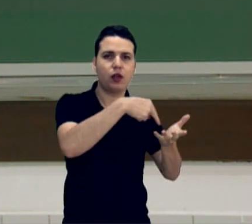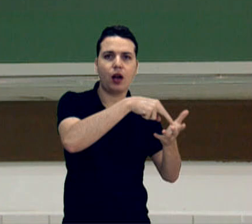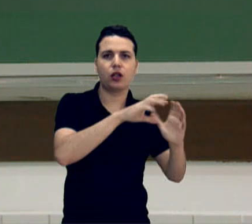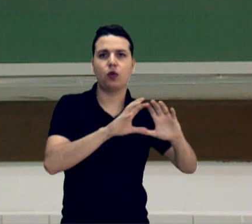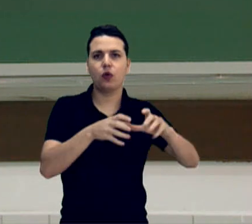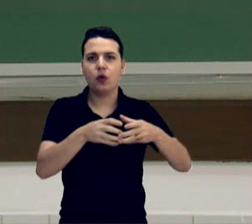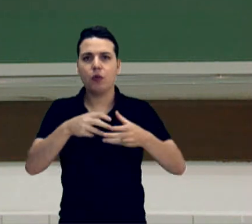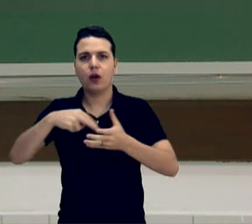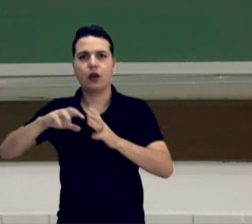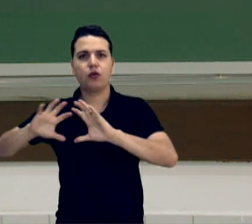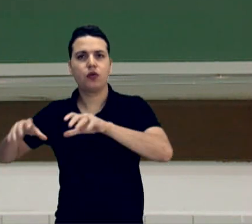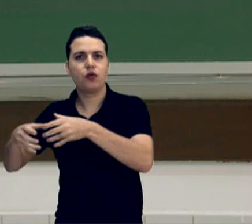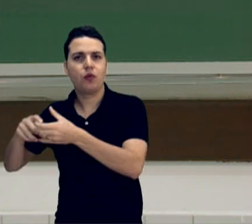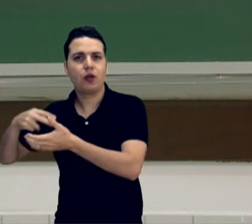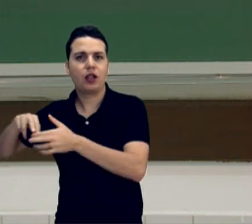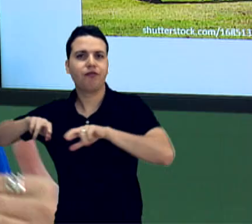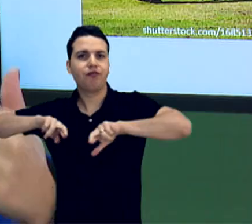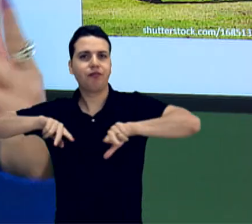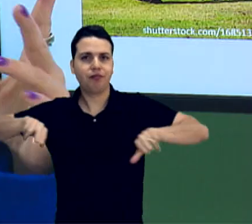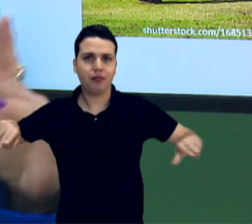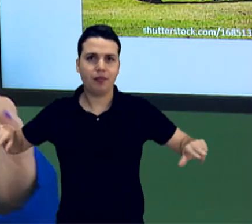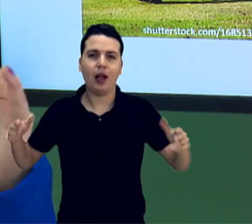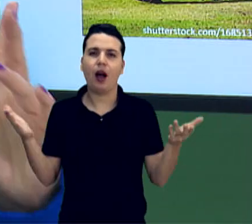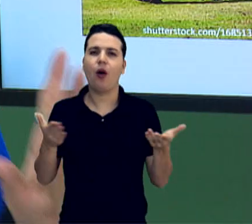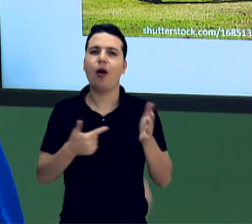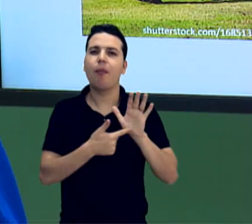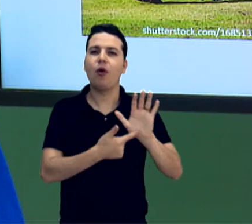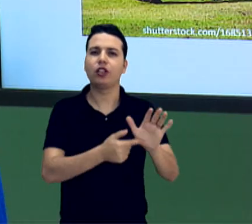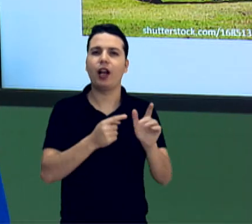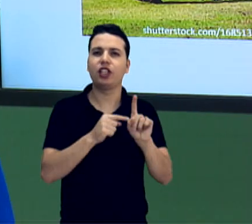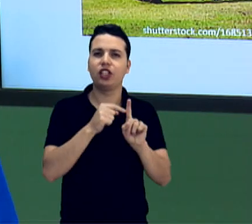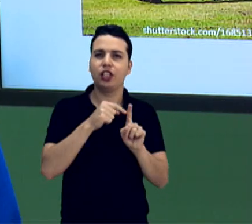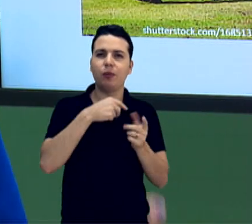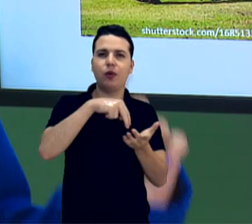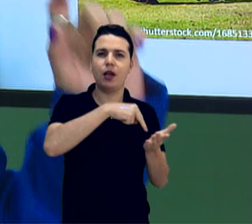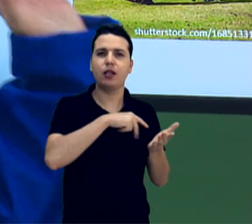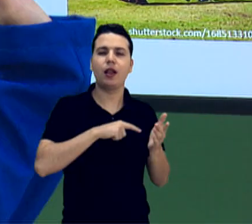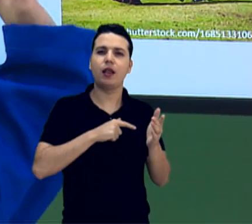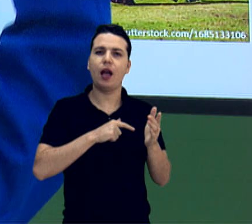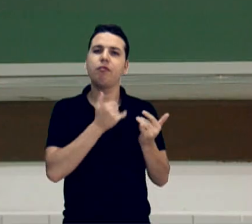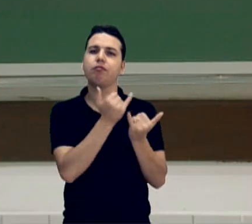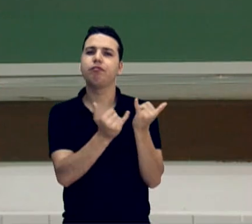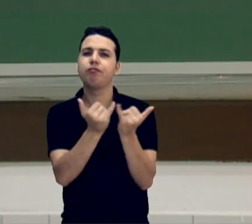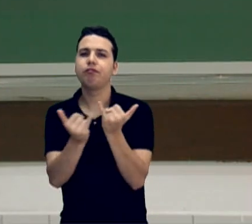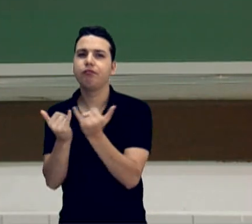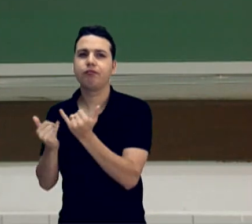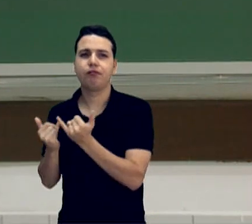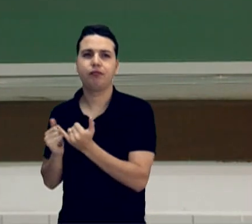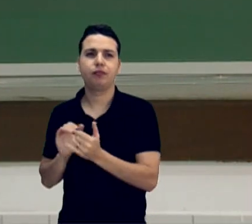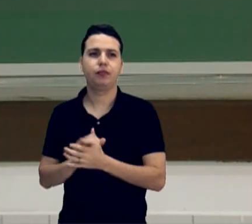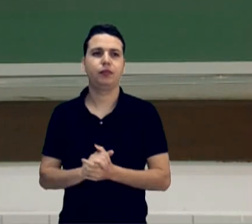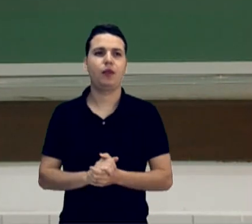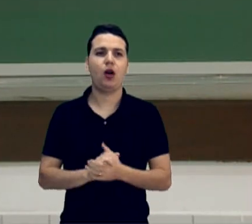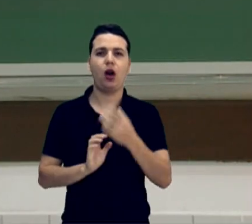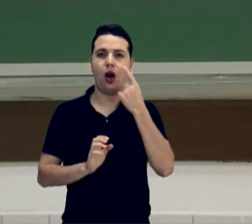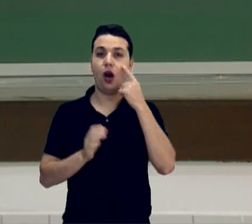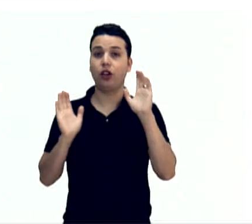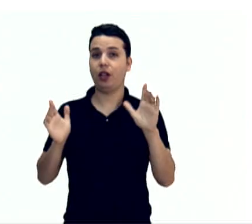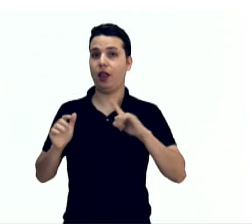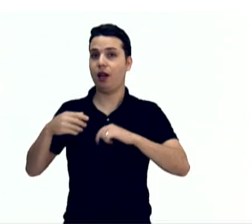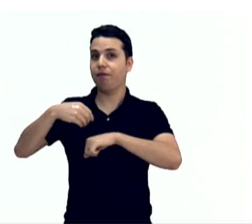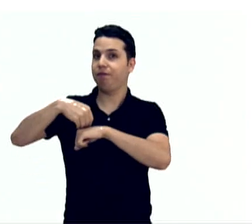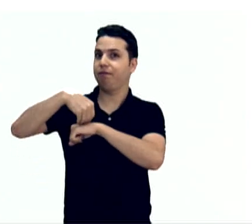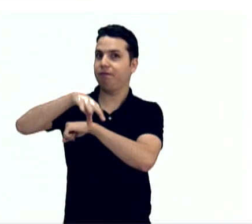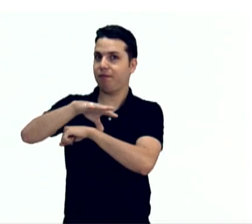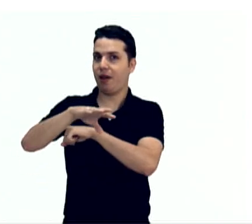hoje nós vamos ver alguns ritmos que têm algumas coisas em comum, né? Então, aqui a gente já tem uma pista nas